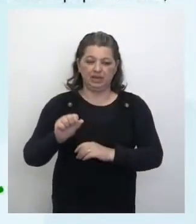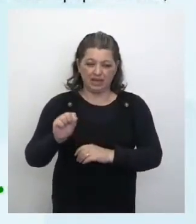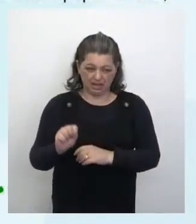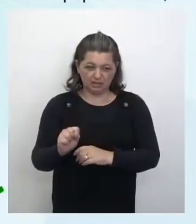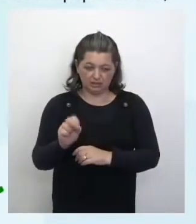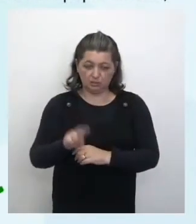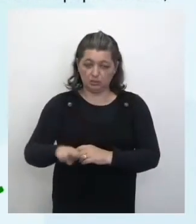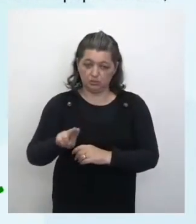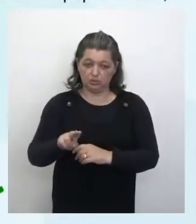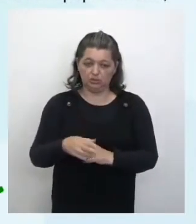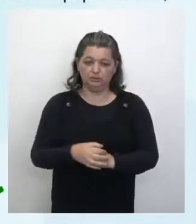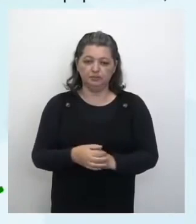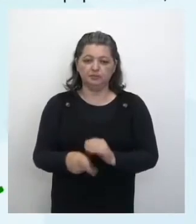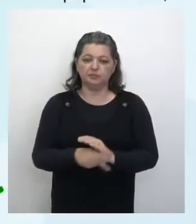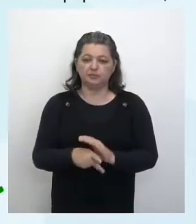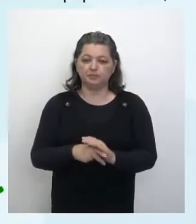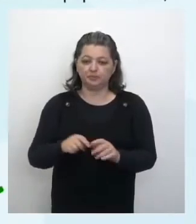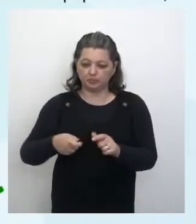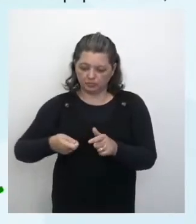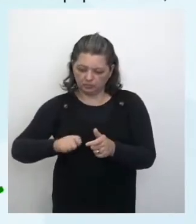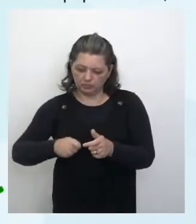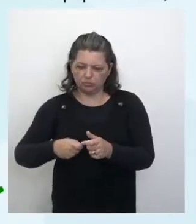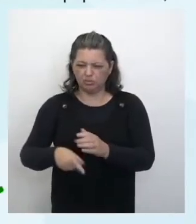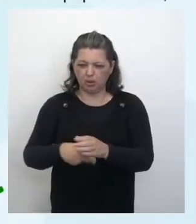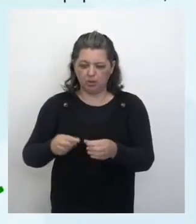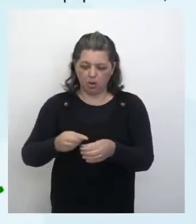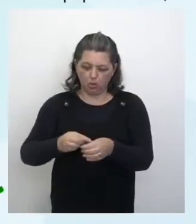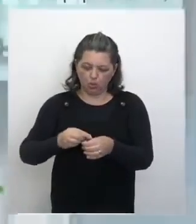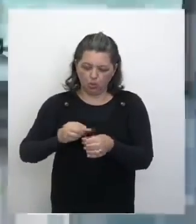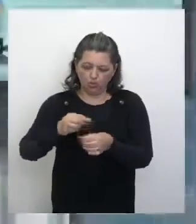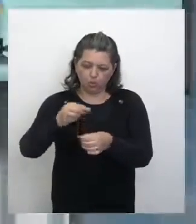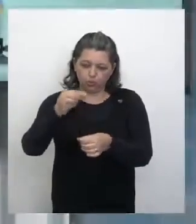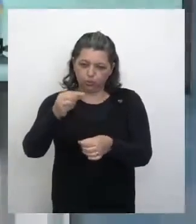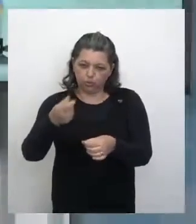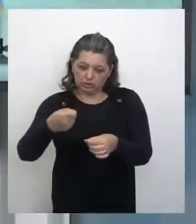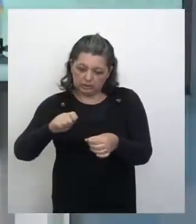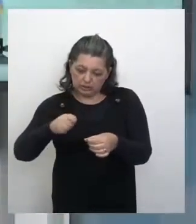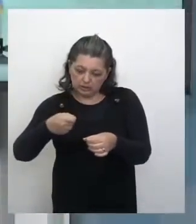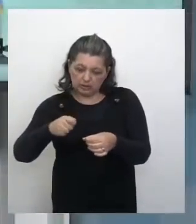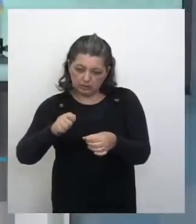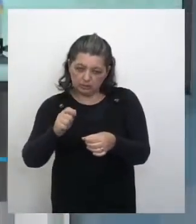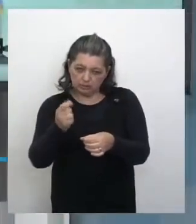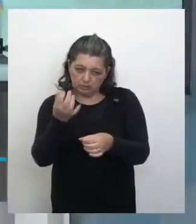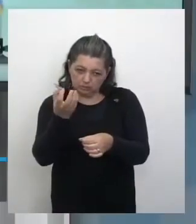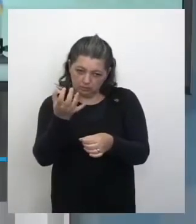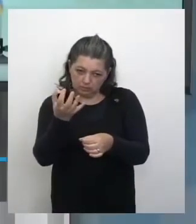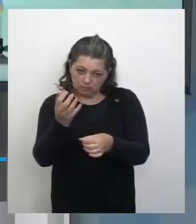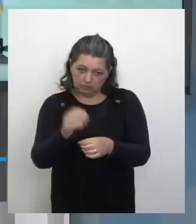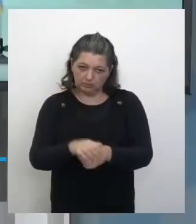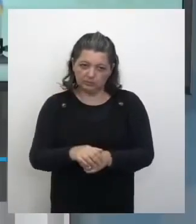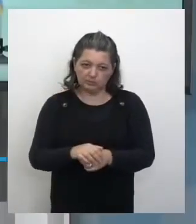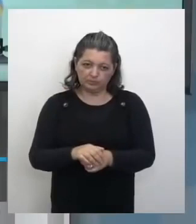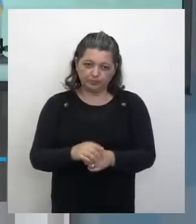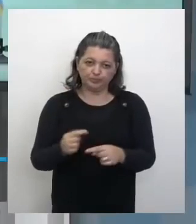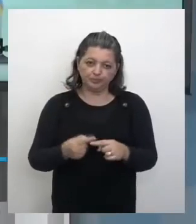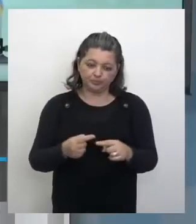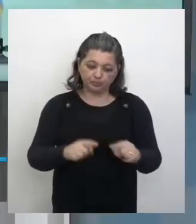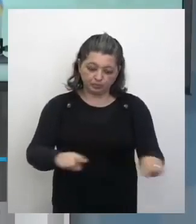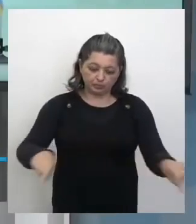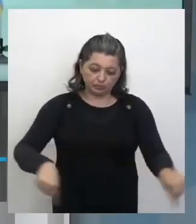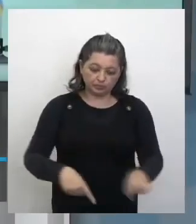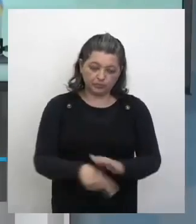utilização. Gente, o bico de Bunsen ele tem que ser muito controlado a saída do gás, principalmente se você estiver em um laboratório extremamente